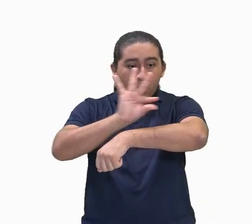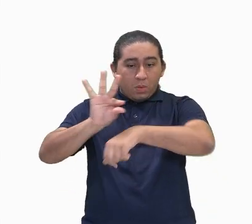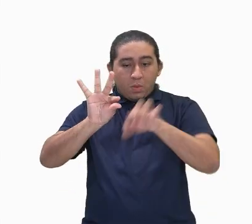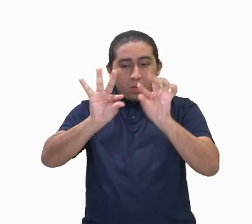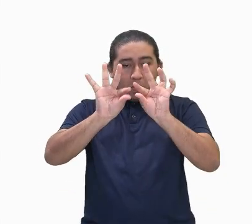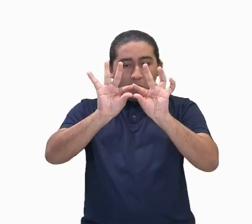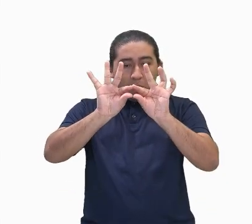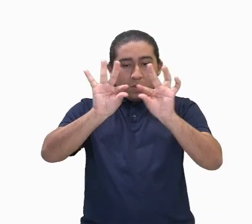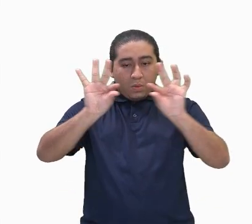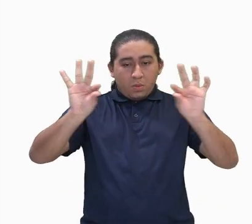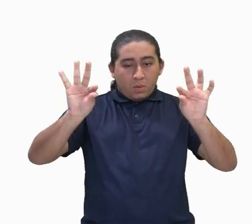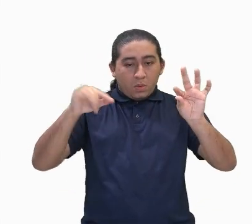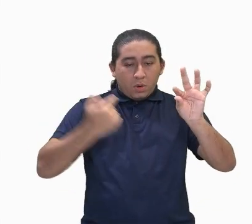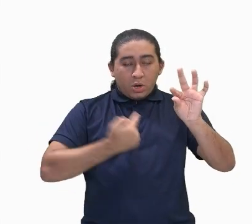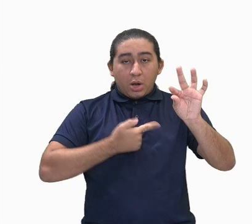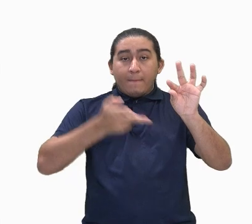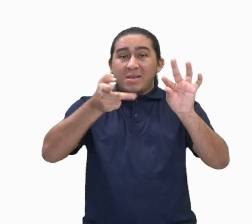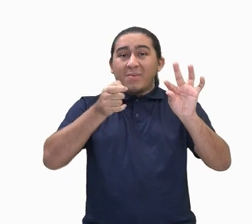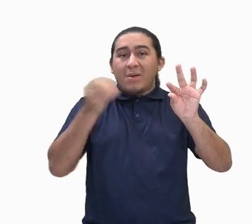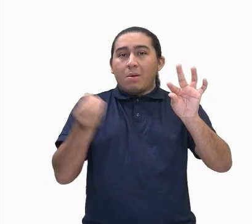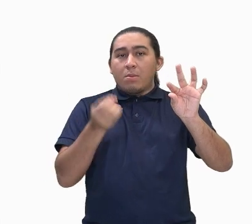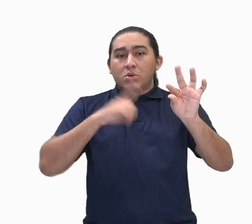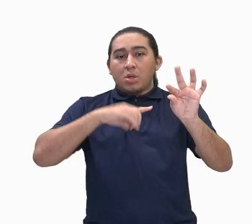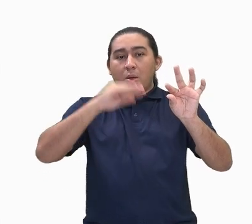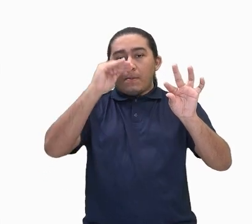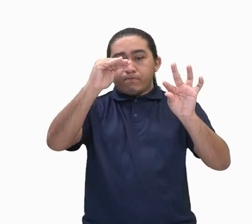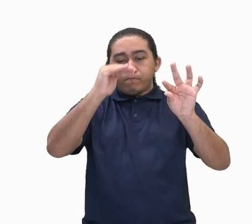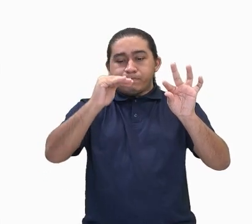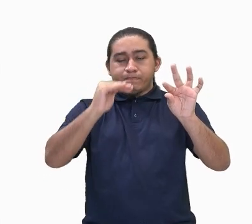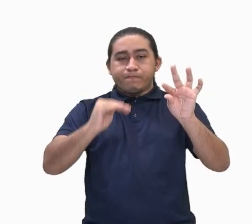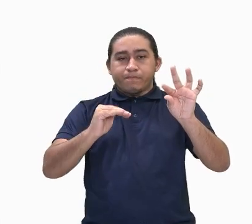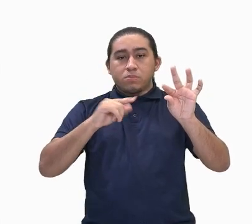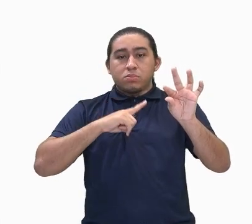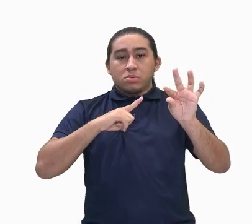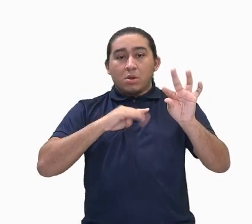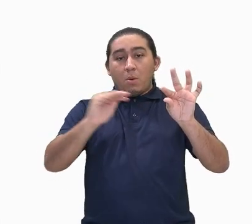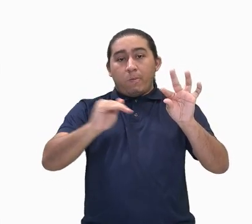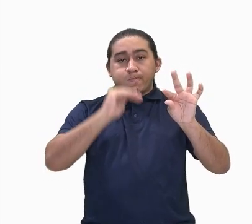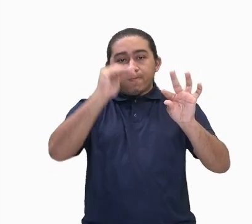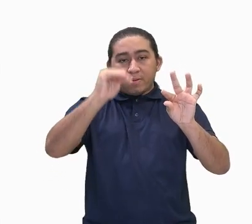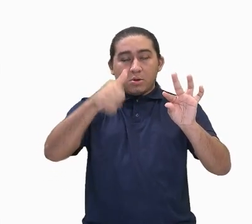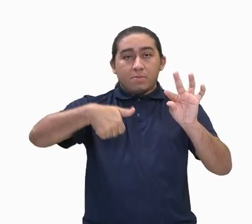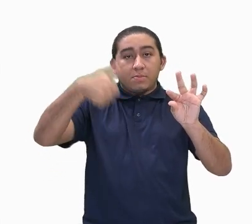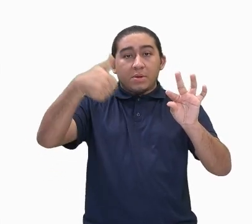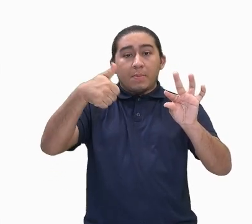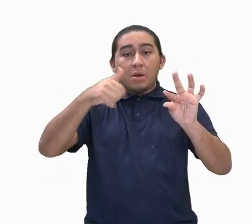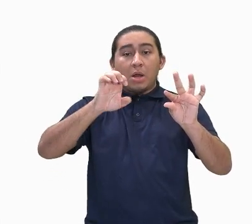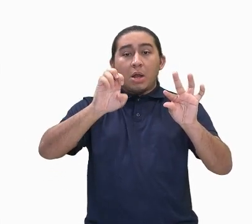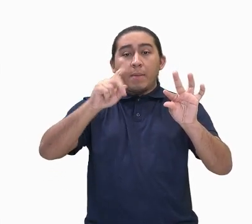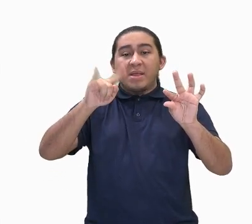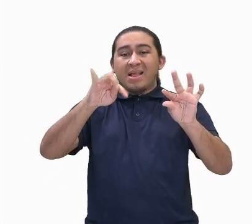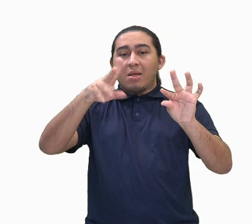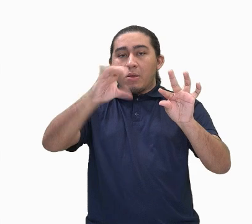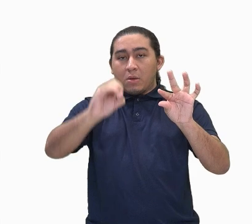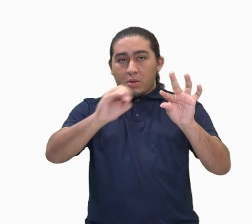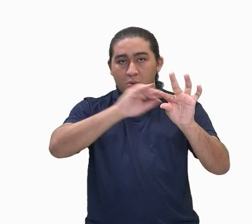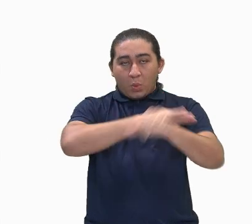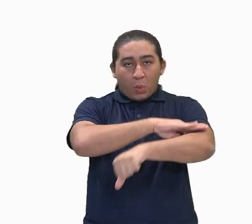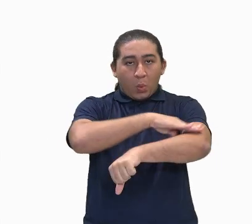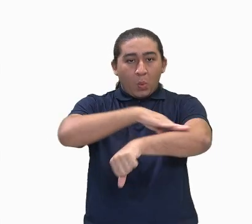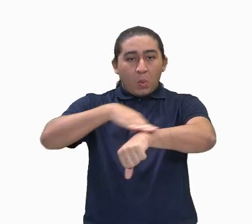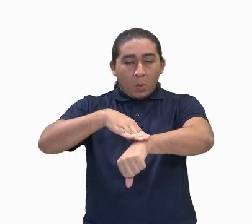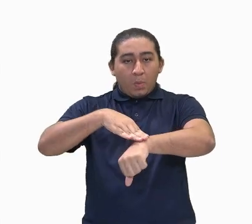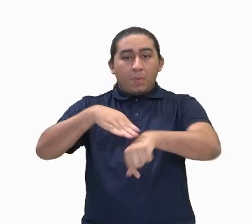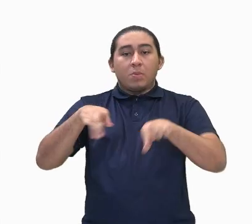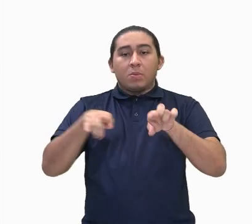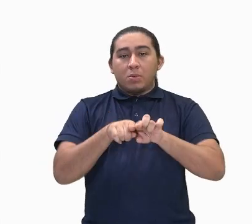está organizado. Então, olha aí, o tecido epitelial de revestimento, ele é responsável por revestir o corpo e a